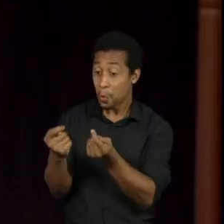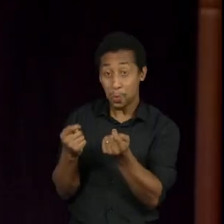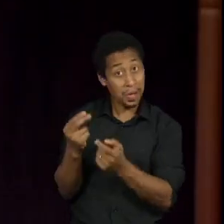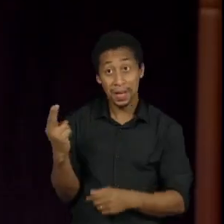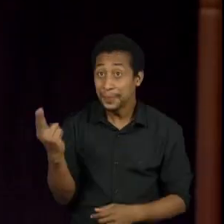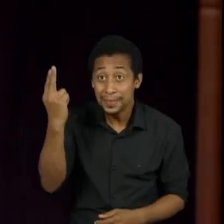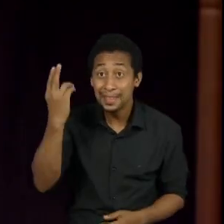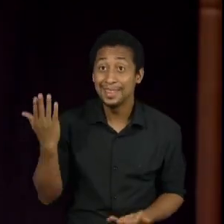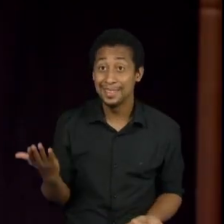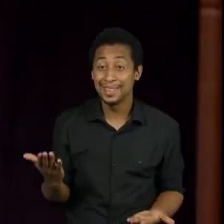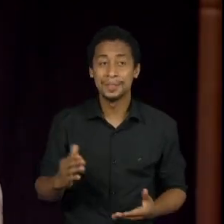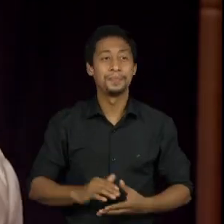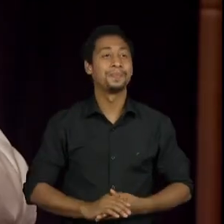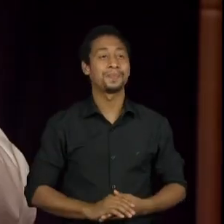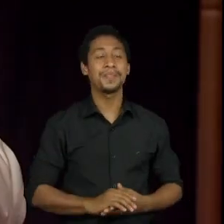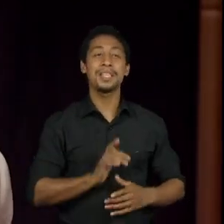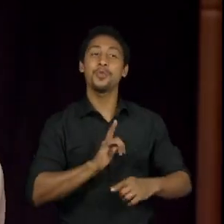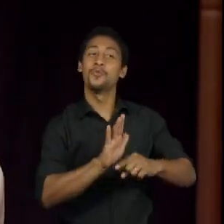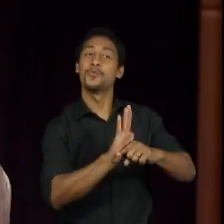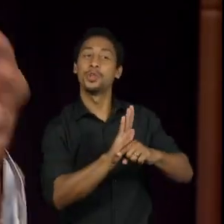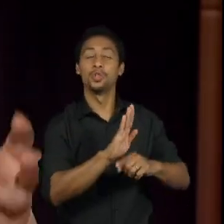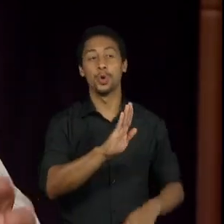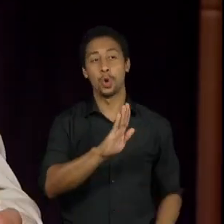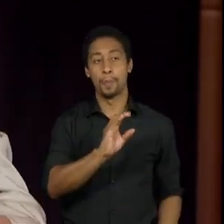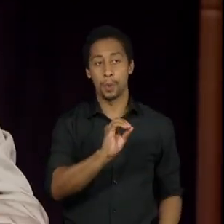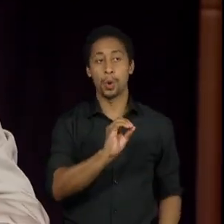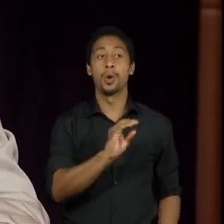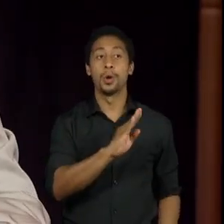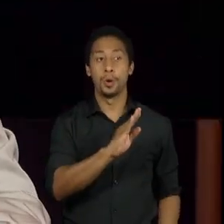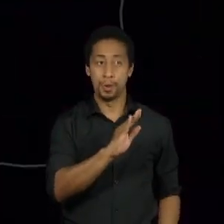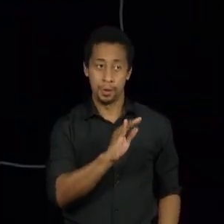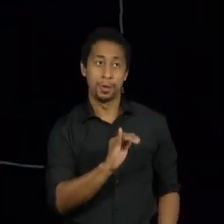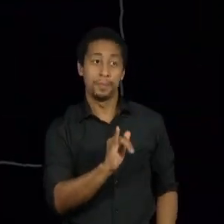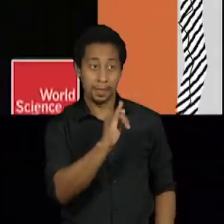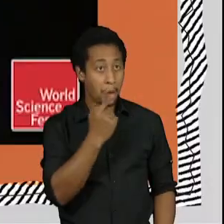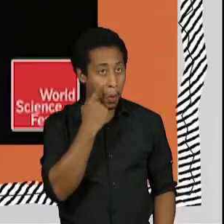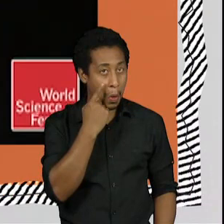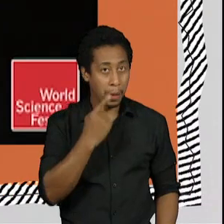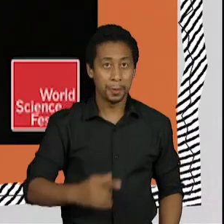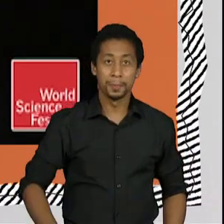vídeo do Bob McFerrin mostrando que a escala pentatônica.